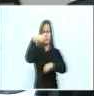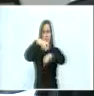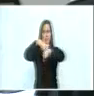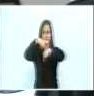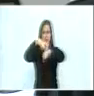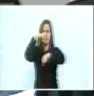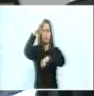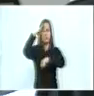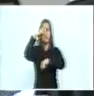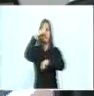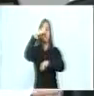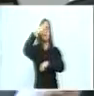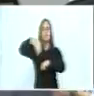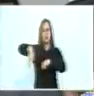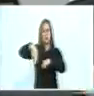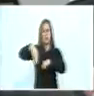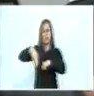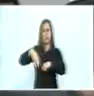da Câmara Municipal.